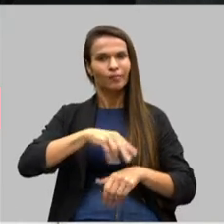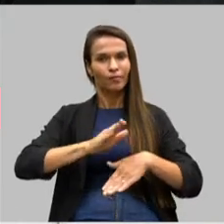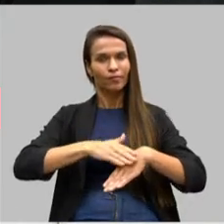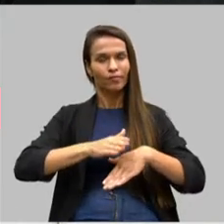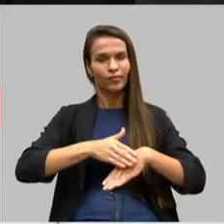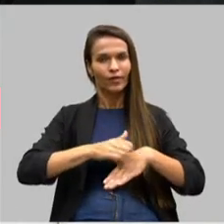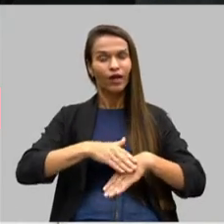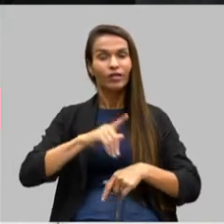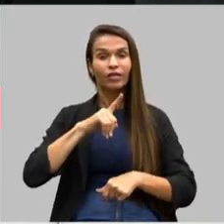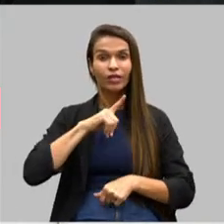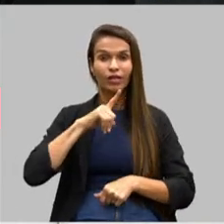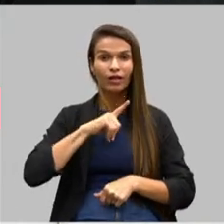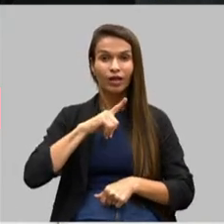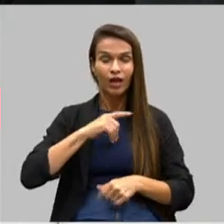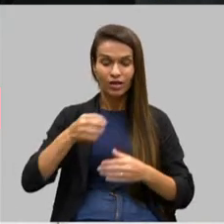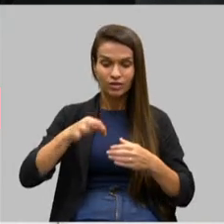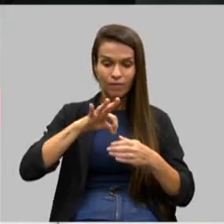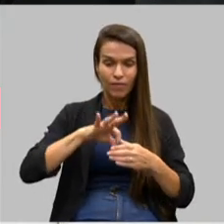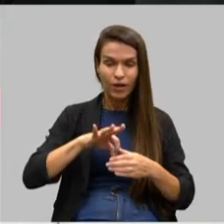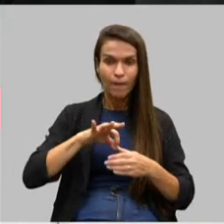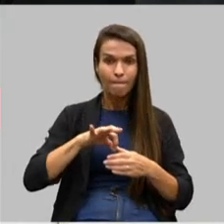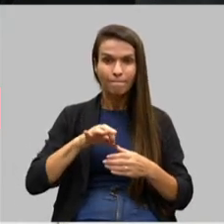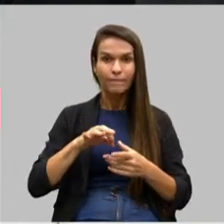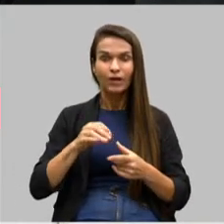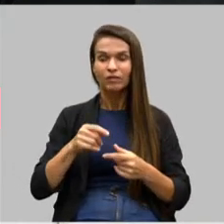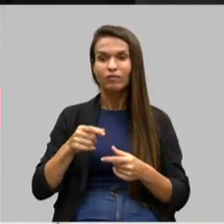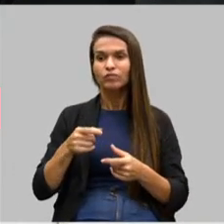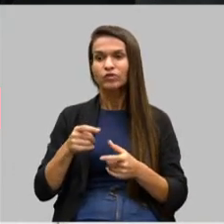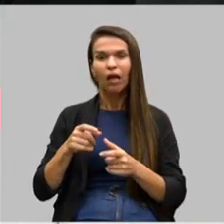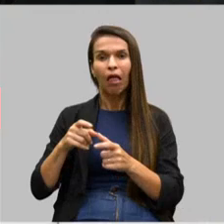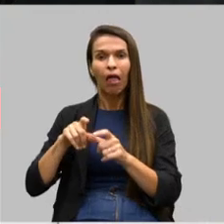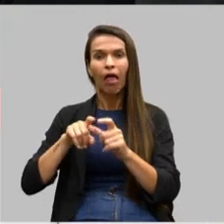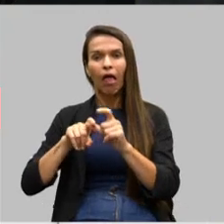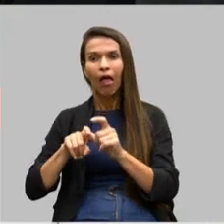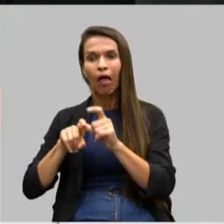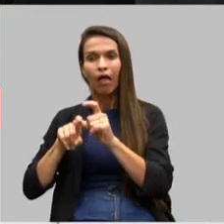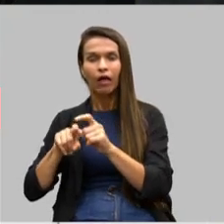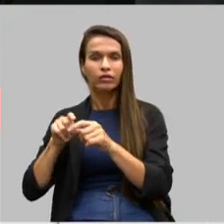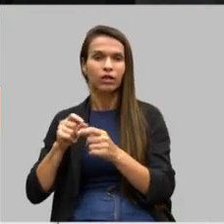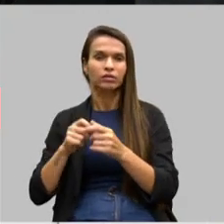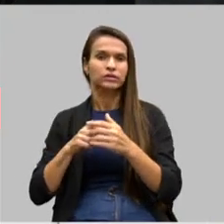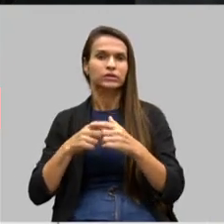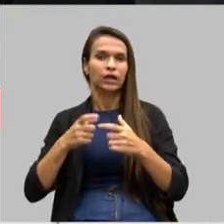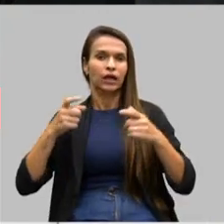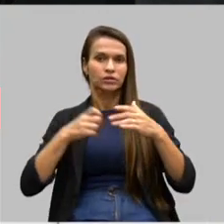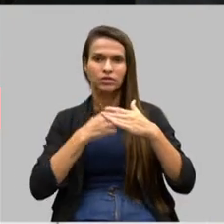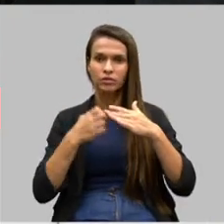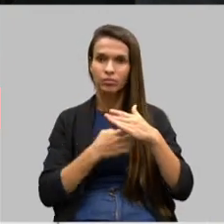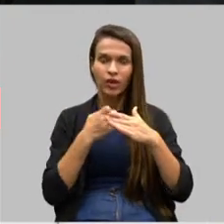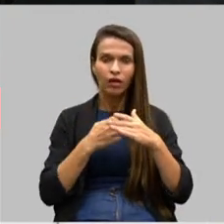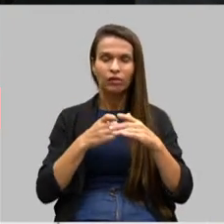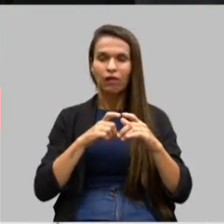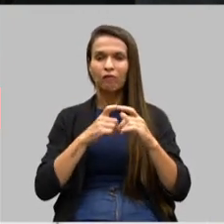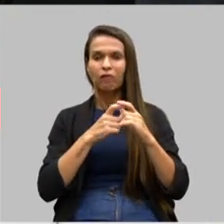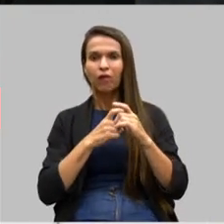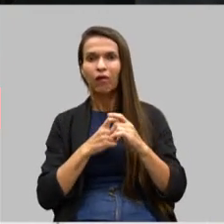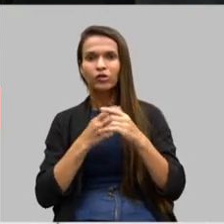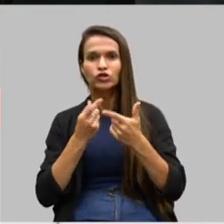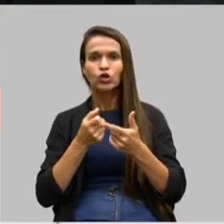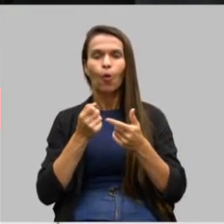ter a sua semente para plantar, não fica dependente das grandes empresas, né? Não fica dependente de comprar